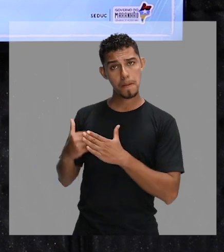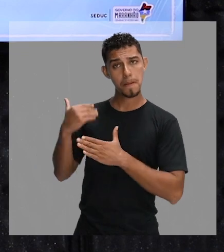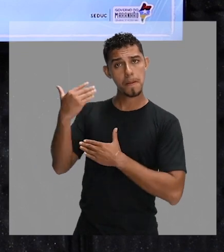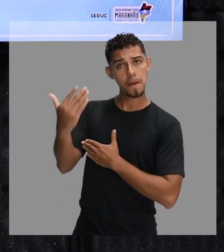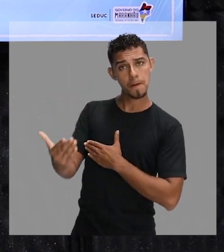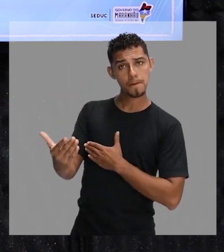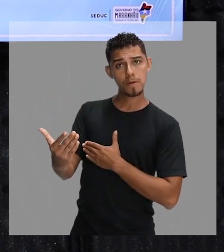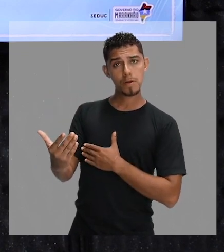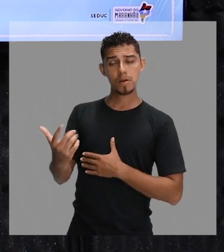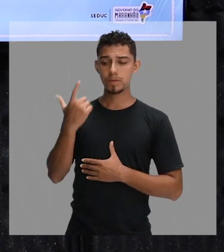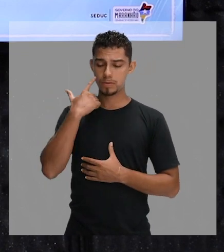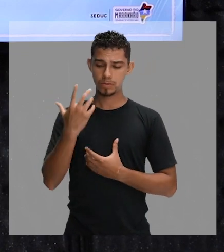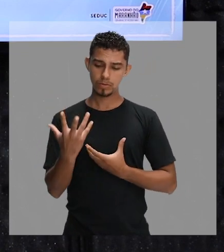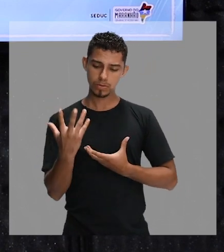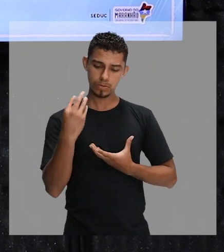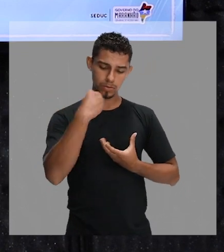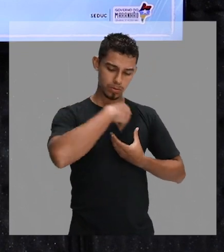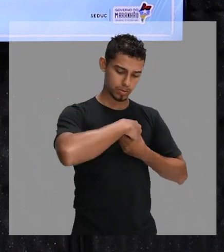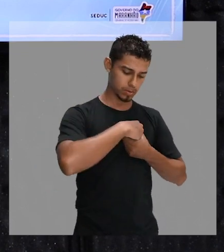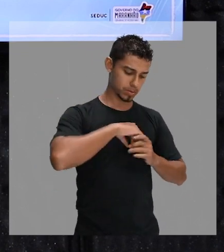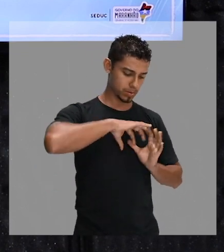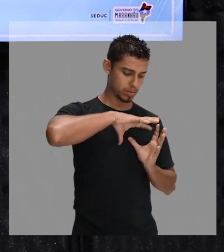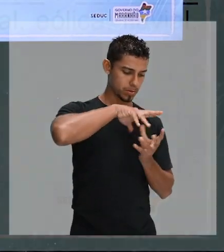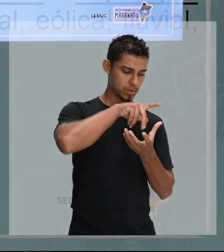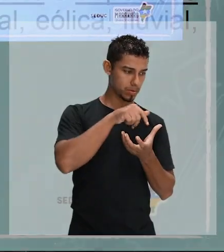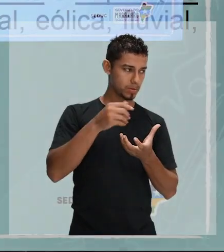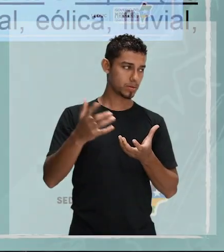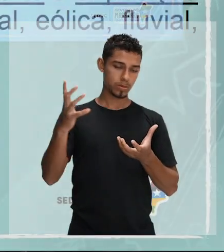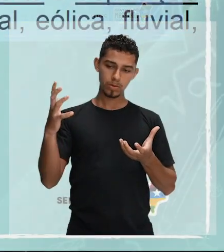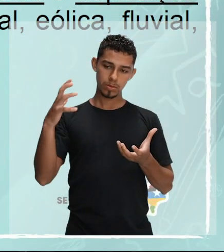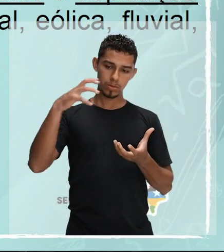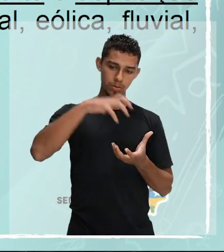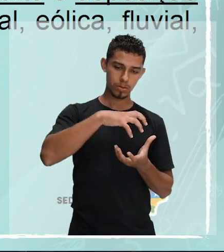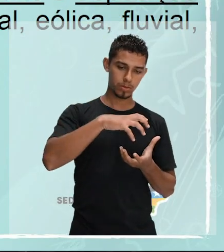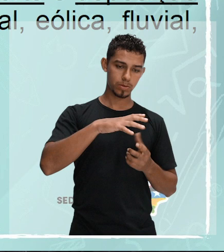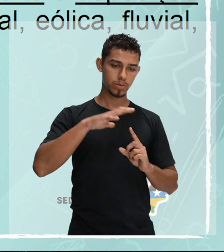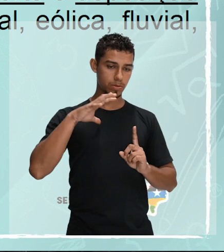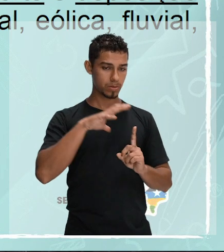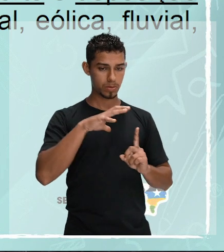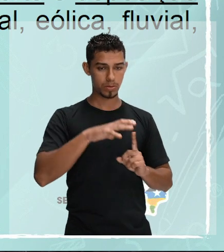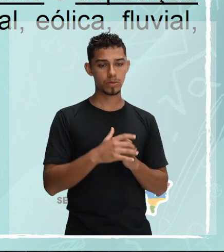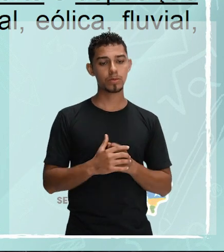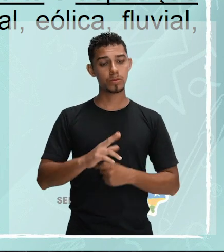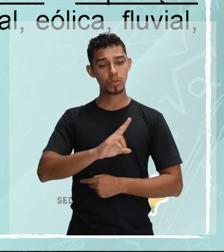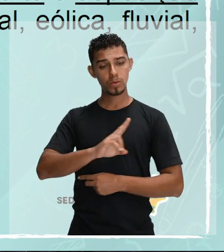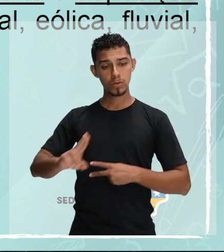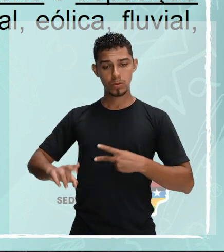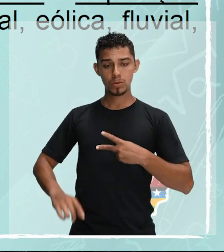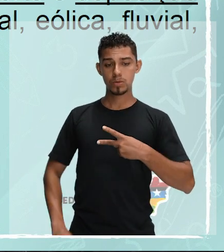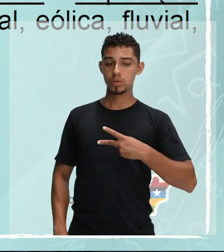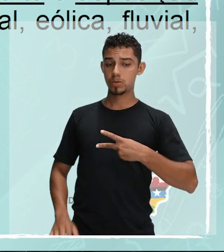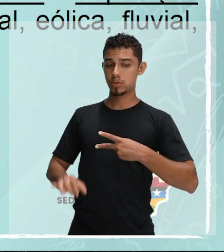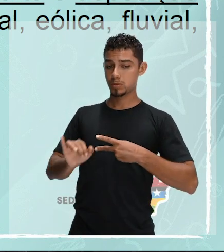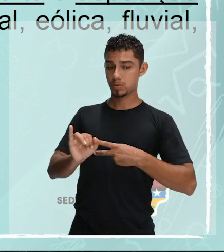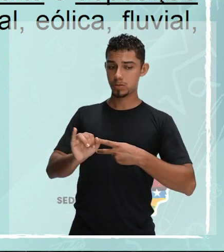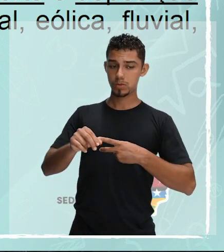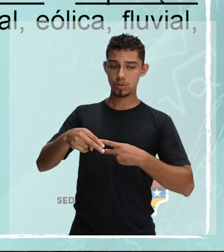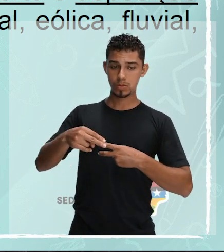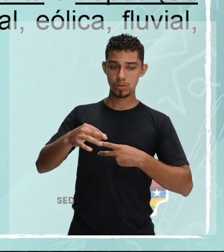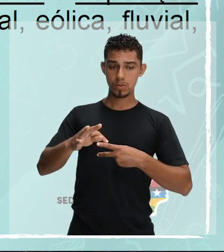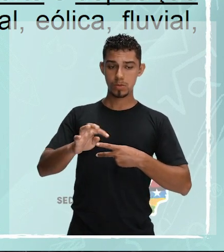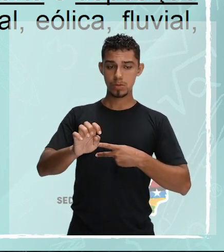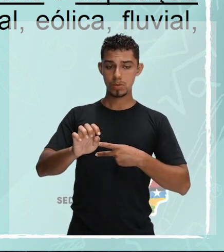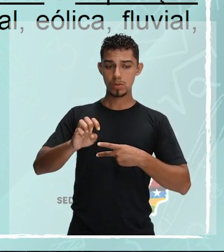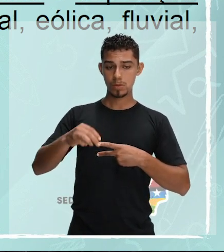Terra sobre a superfície terrestre. São eles o intemperismo e a erosão. O intemperismo, também chamado